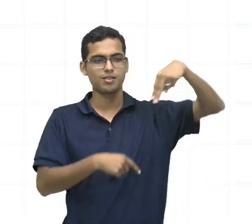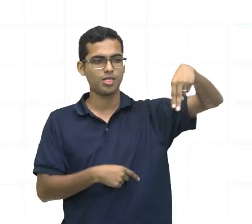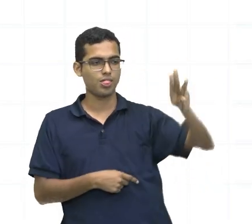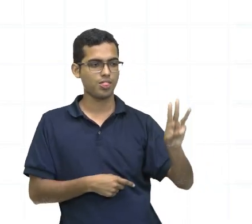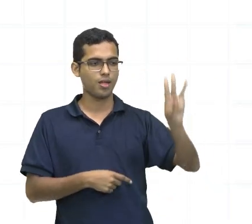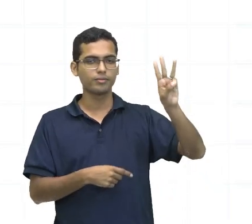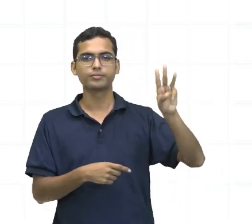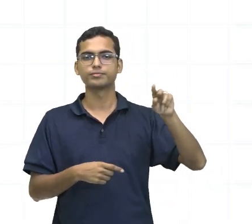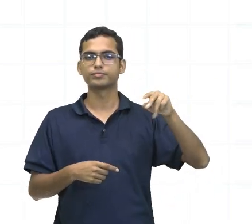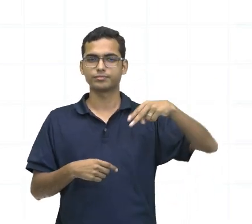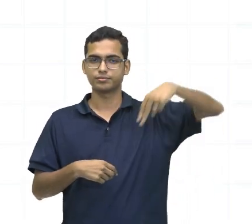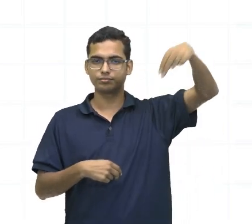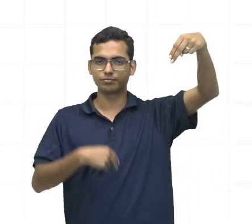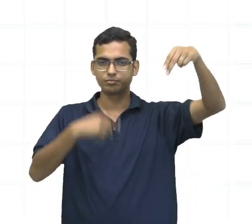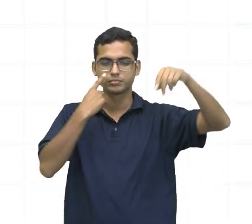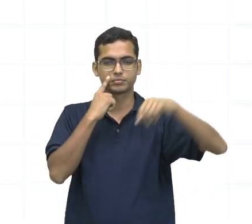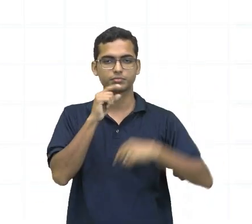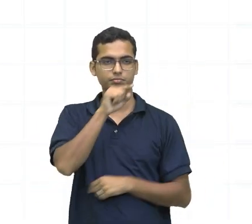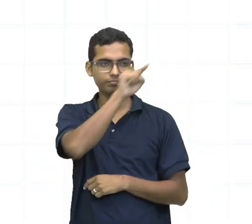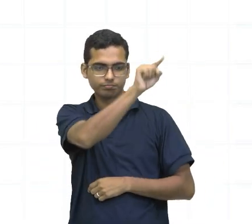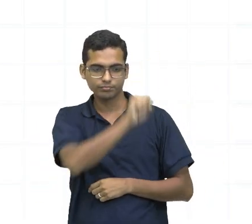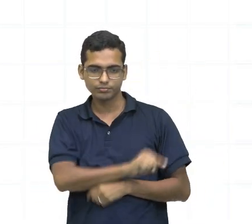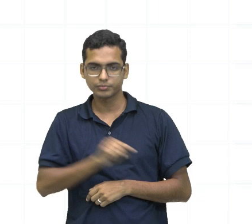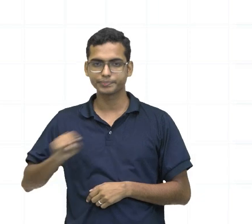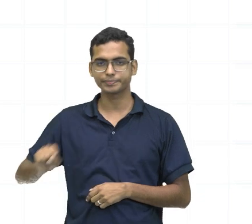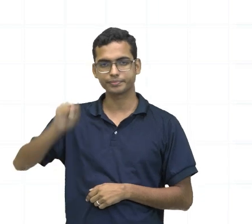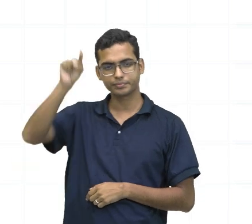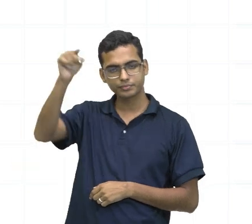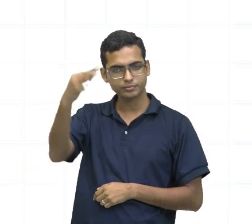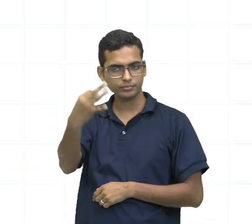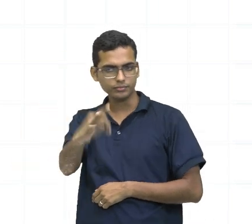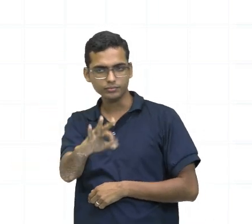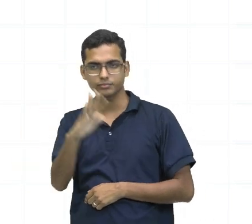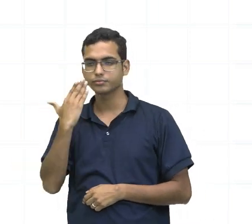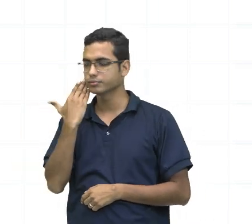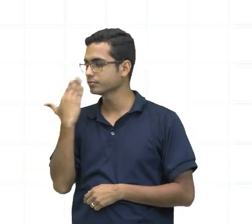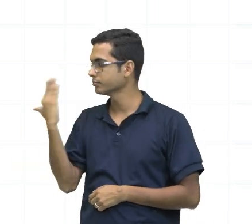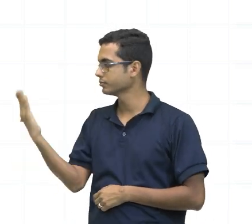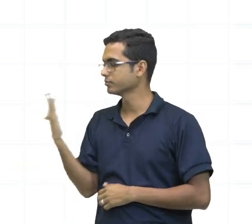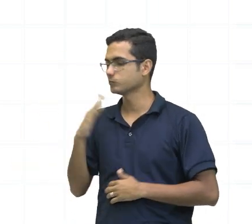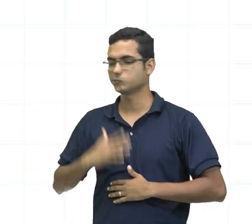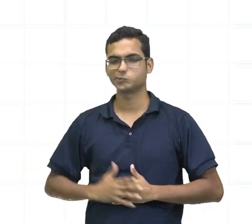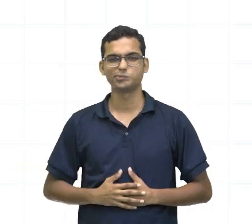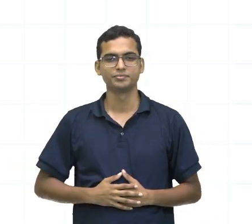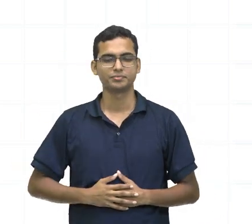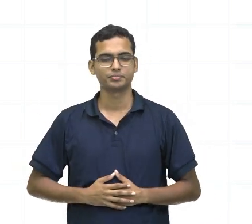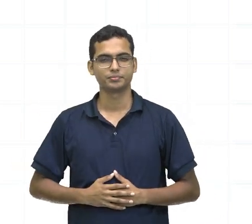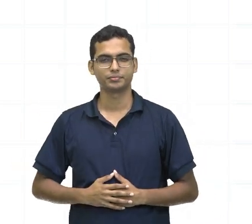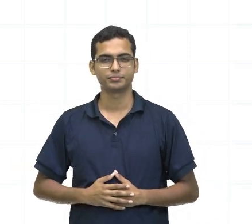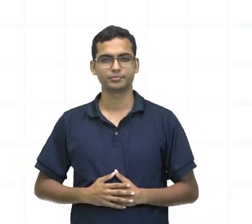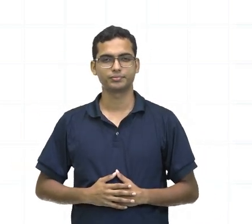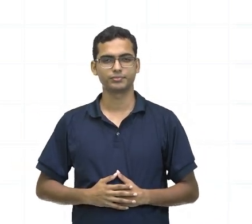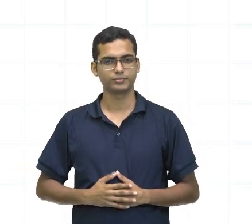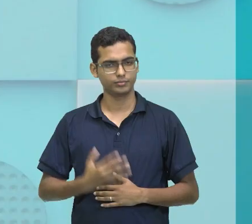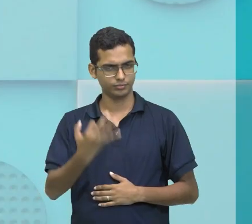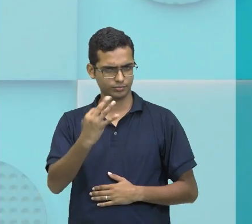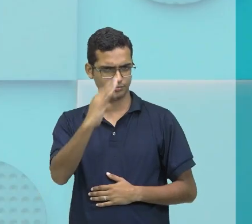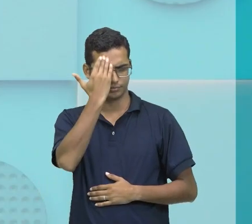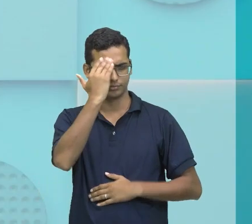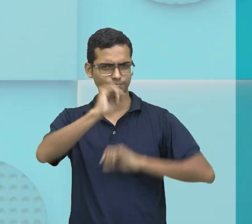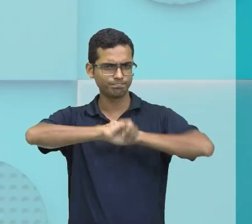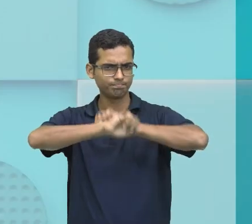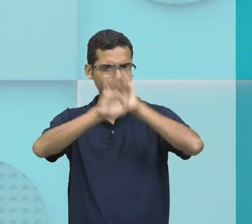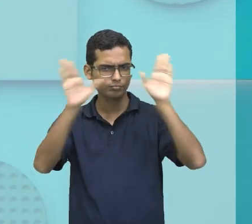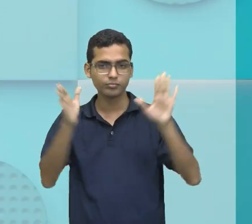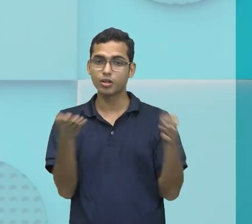no caso, em língua portuguesa, né, pontos colaterais, ou em inglês, né, intercardinal points, tá certo? Vou mostrar para